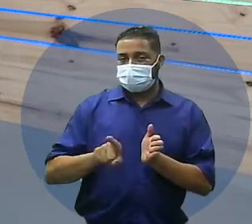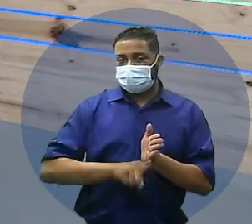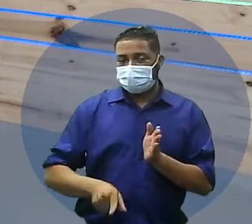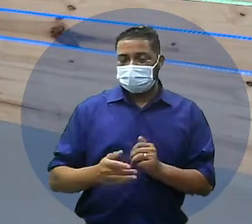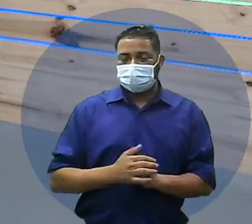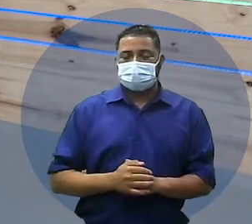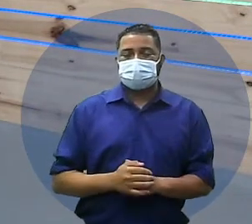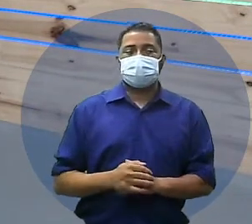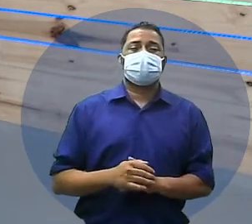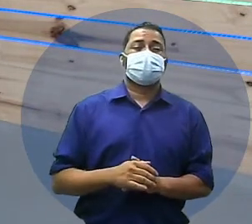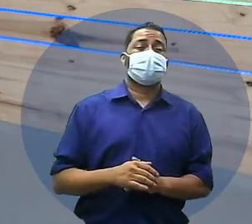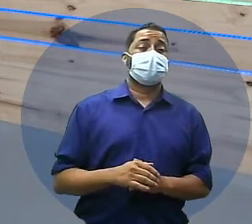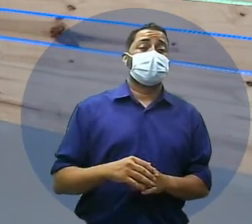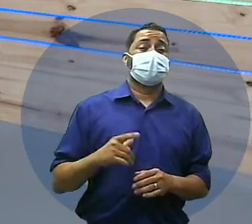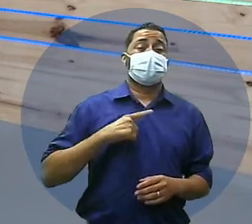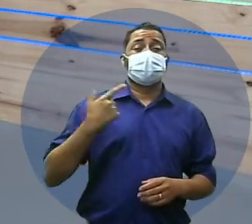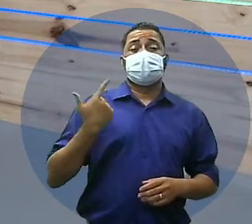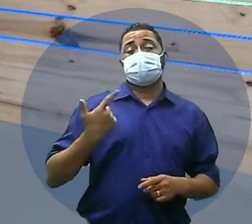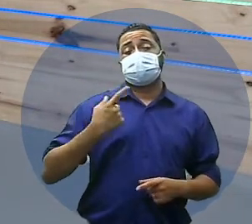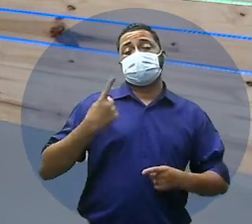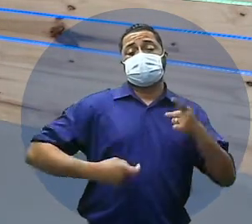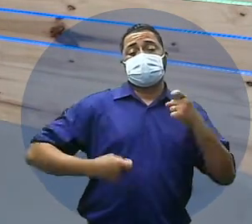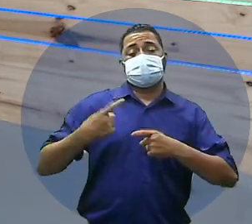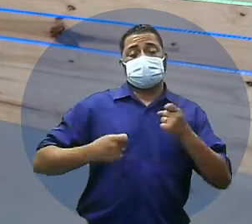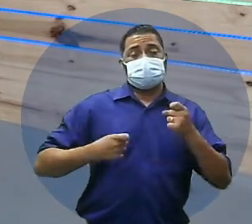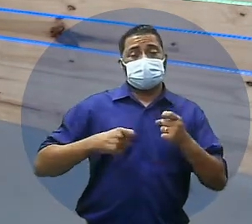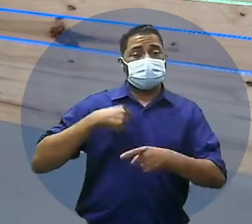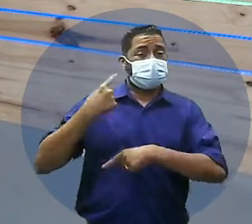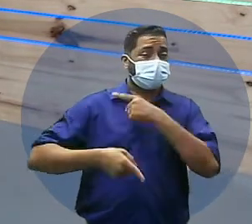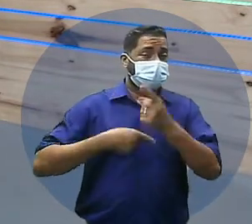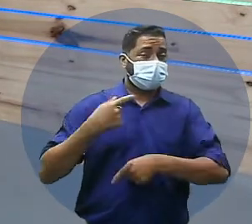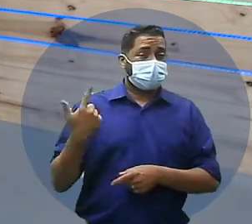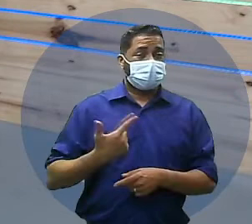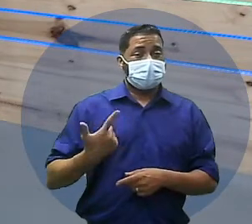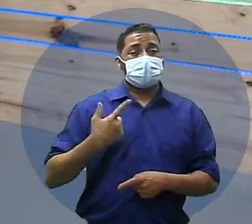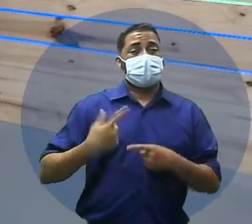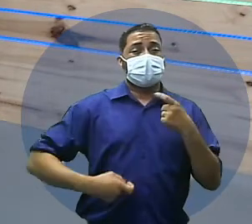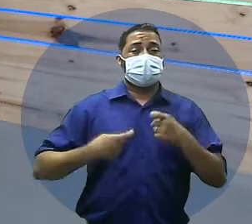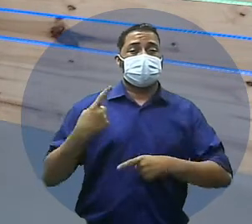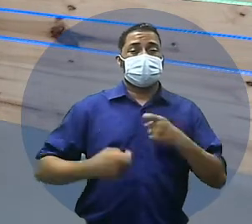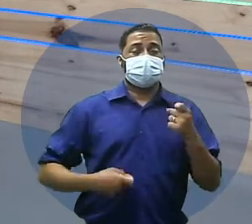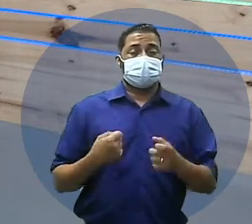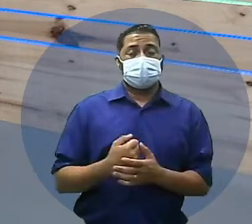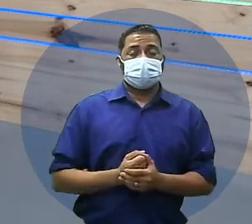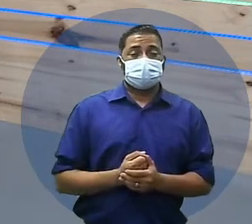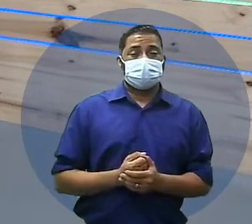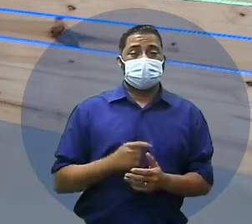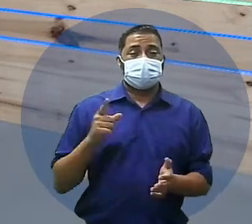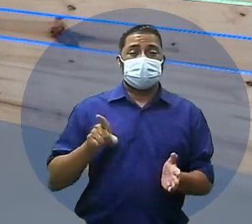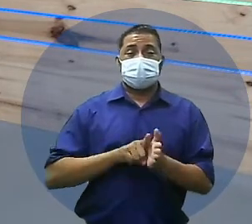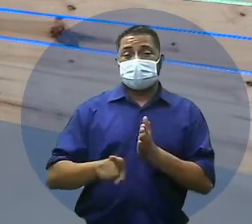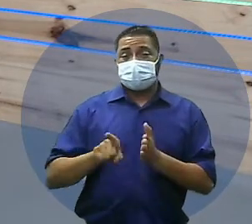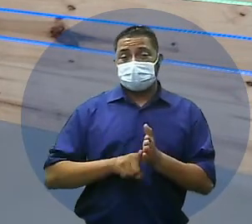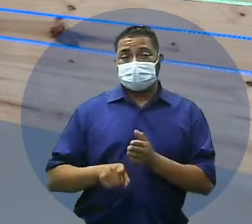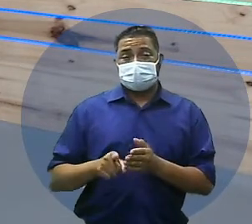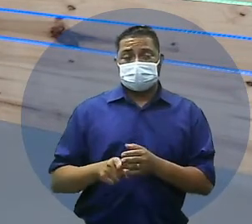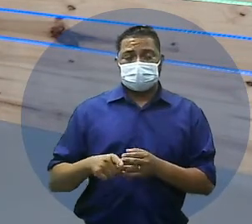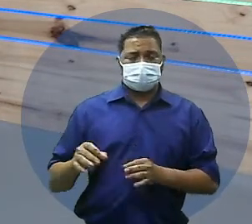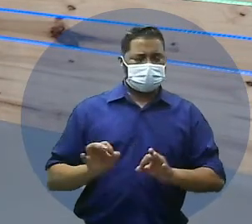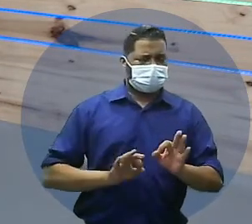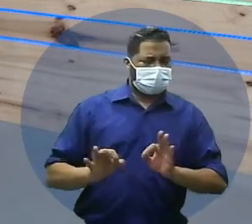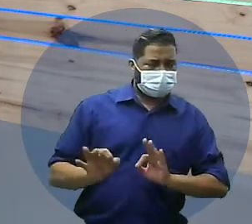remetiam à Segunda Guerra e o pós-Segunda Guerra, a Guerra Fria. Nessa questão, nós vamos